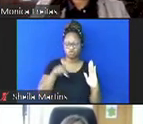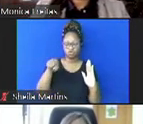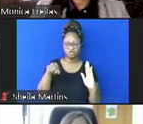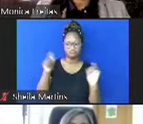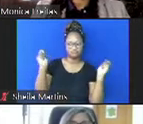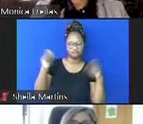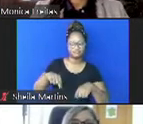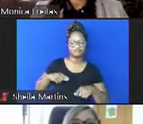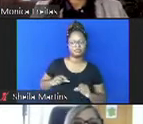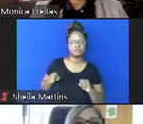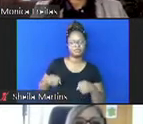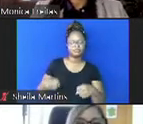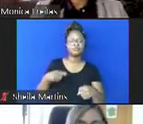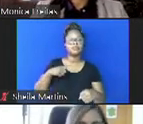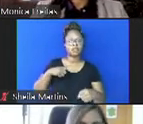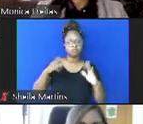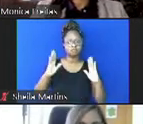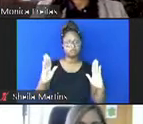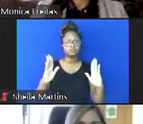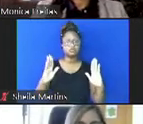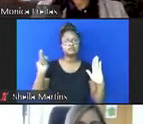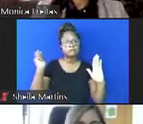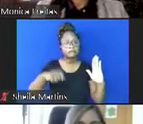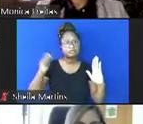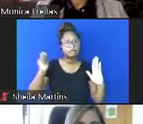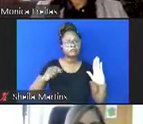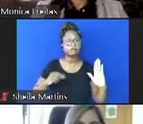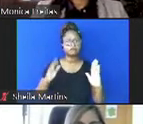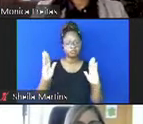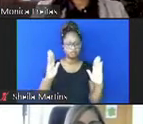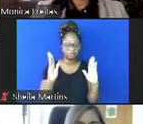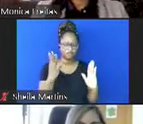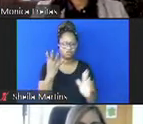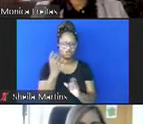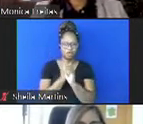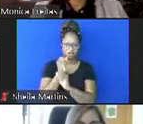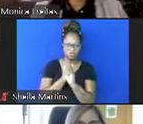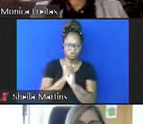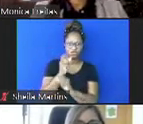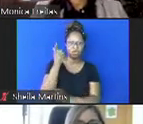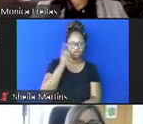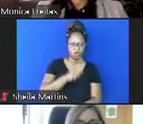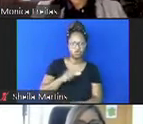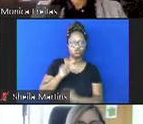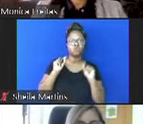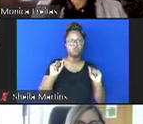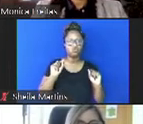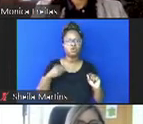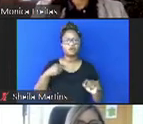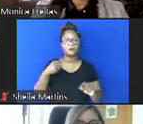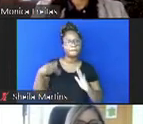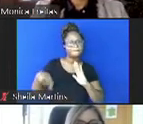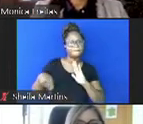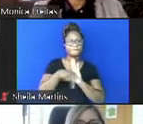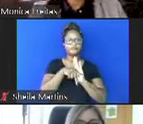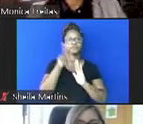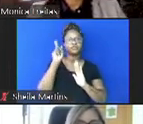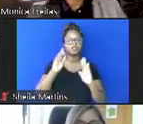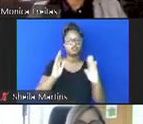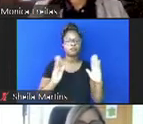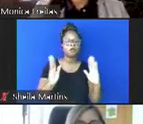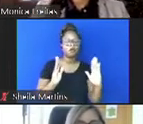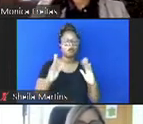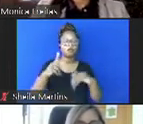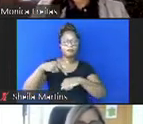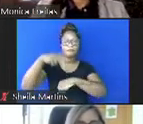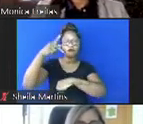se encaixariam dentro da categoria de postdoctoral researcher, né, que seriam um período de